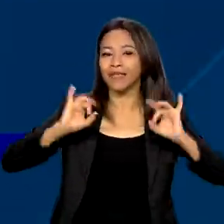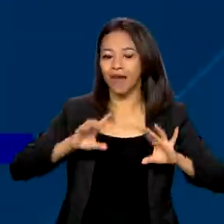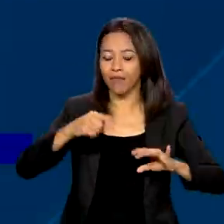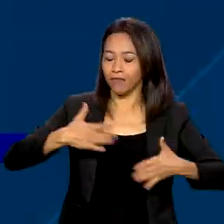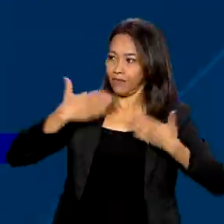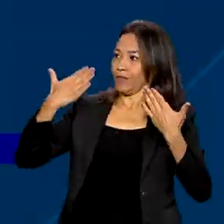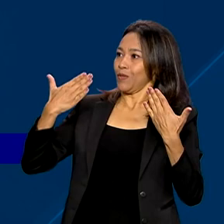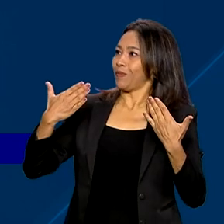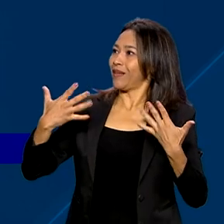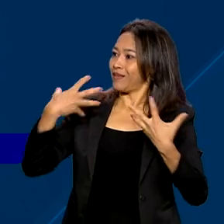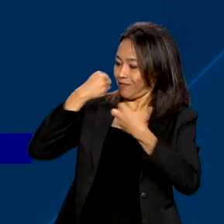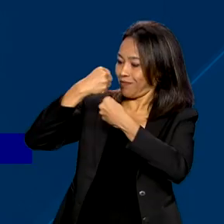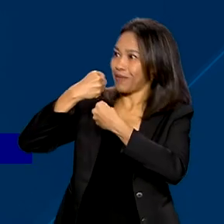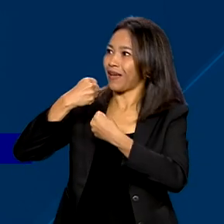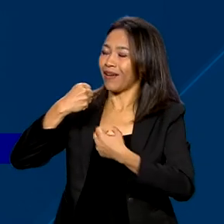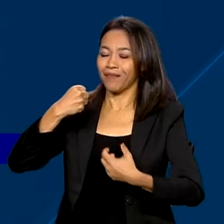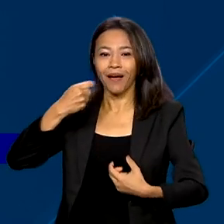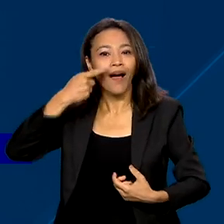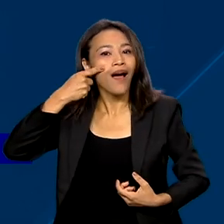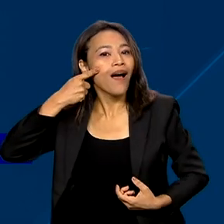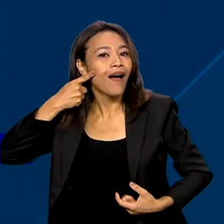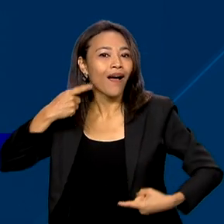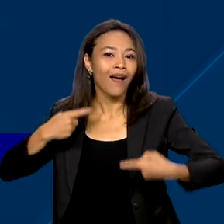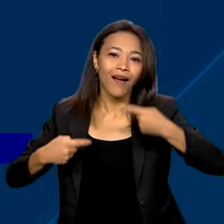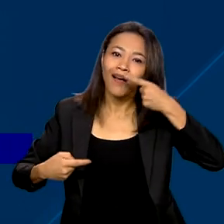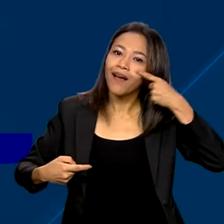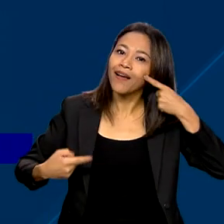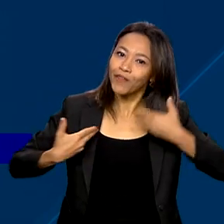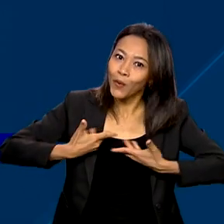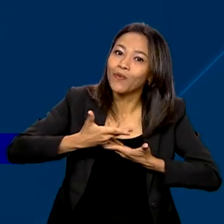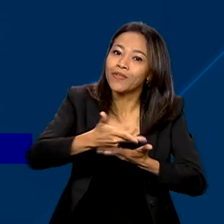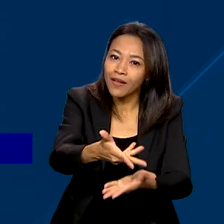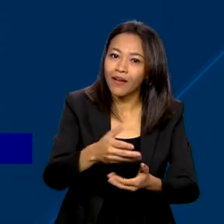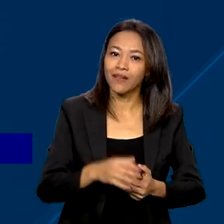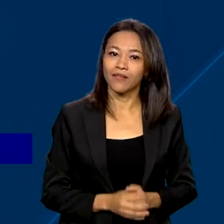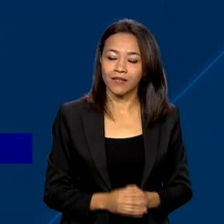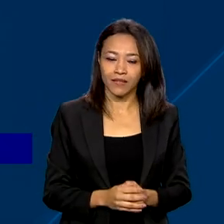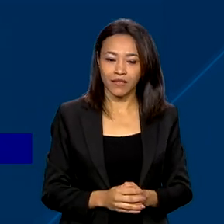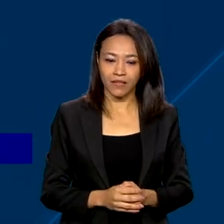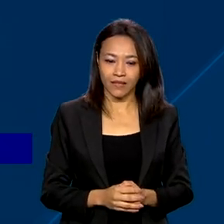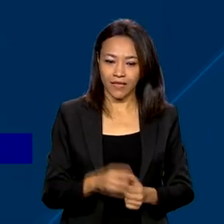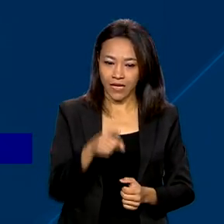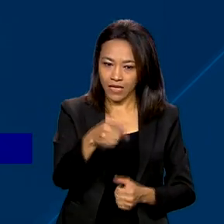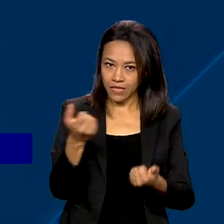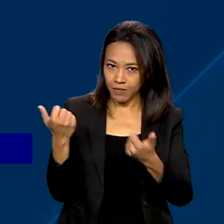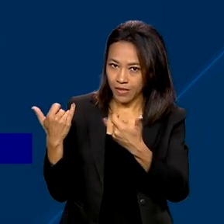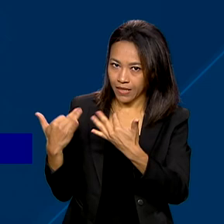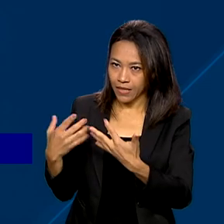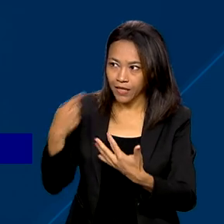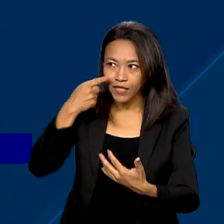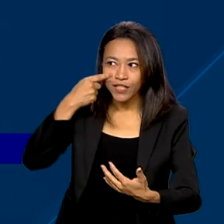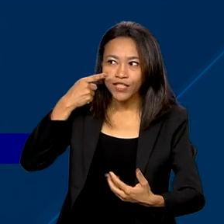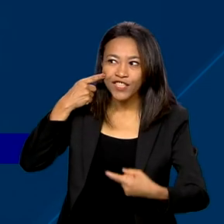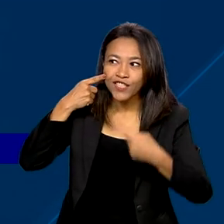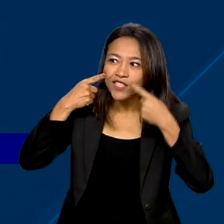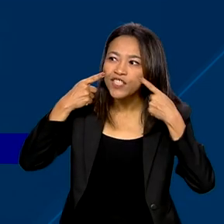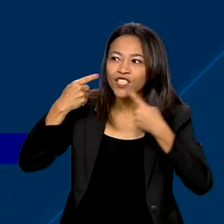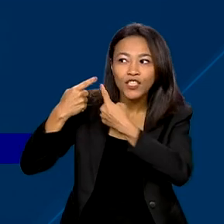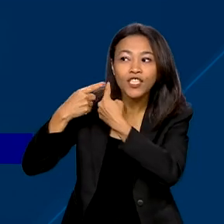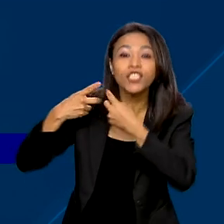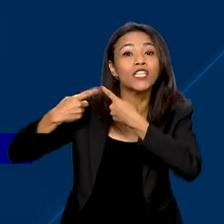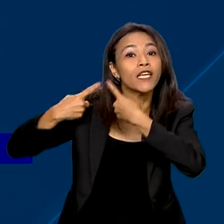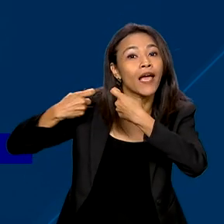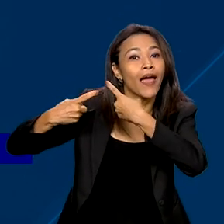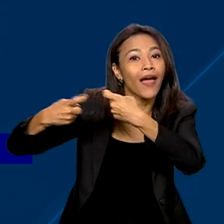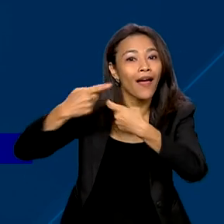de surpresa e também convidada para celebrar. Essa aqui é uma tinta sagrada, essa aqui é tinta de